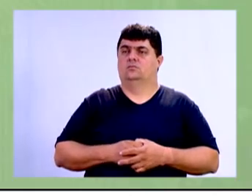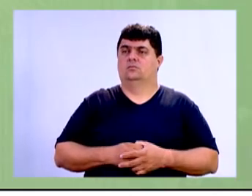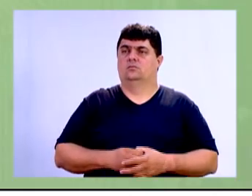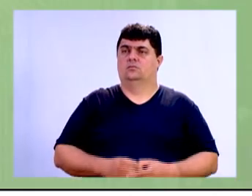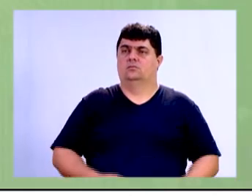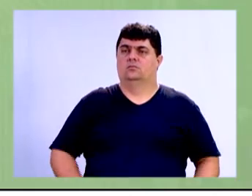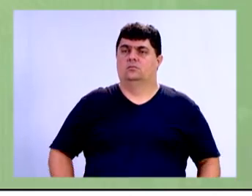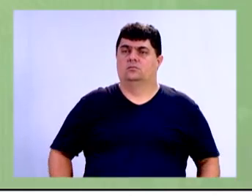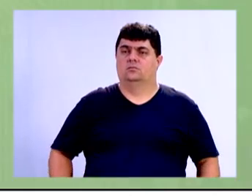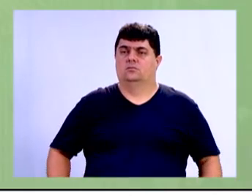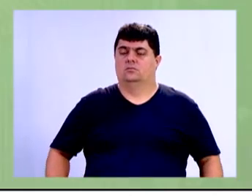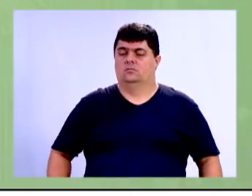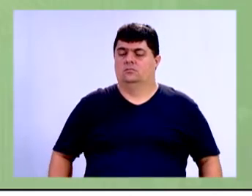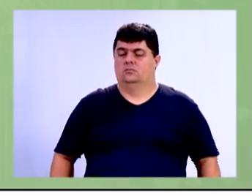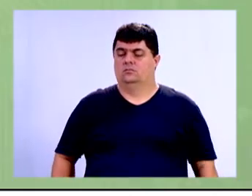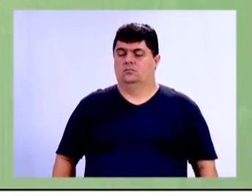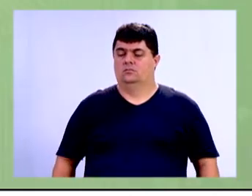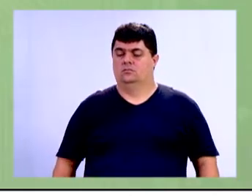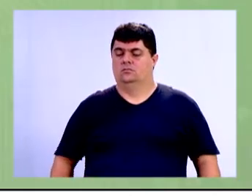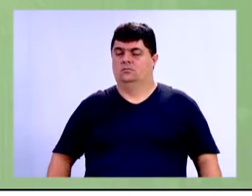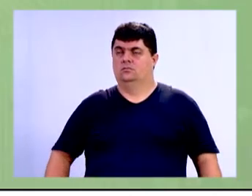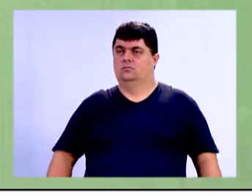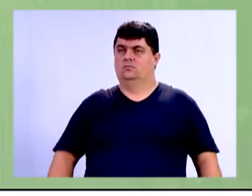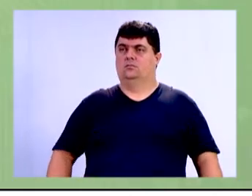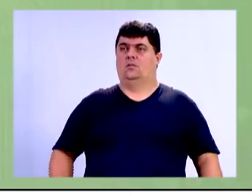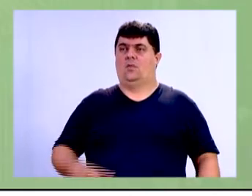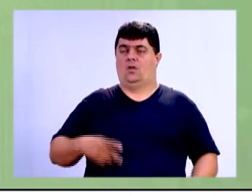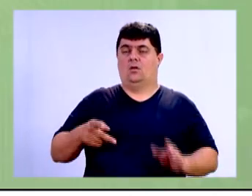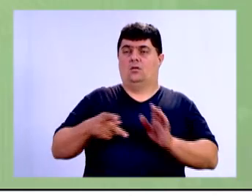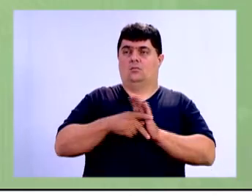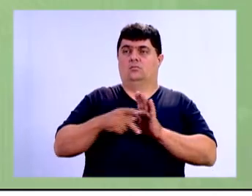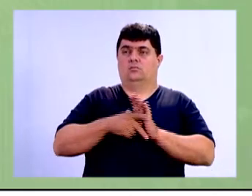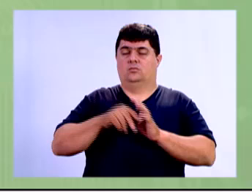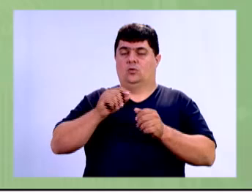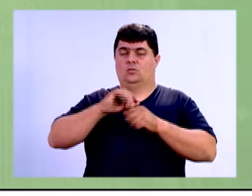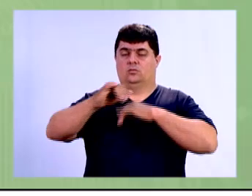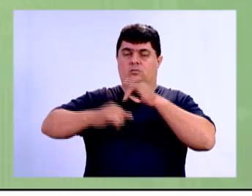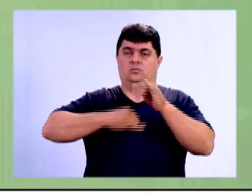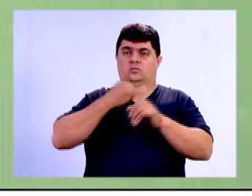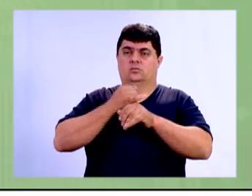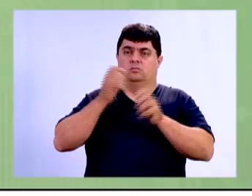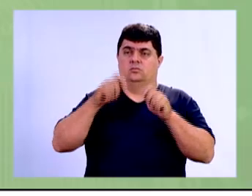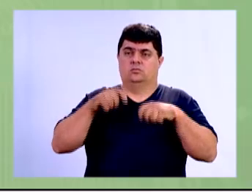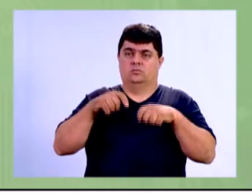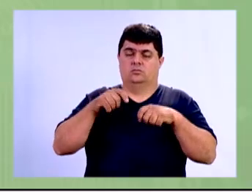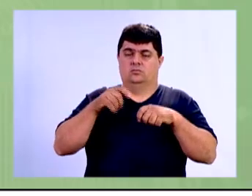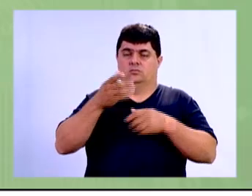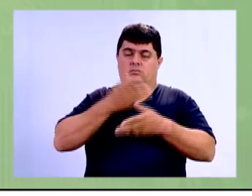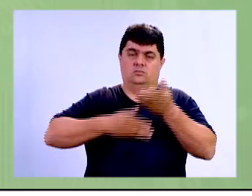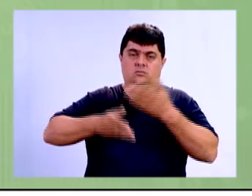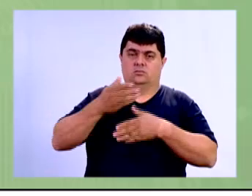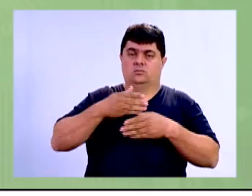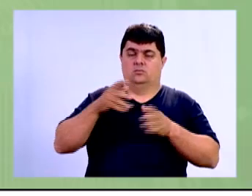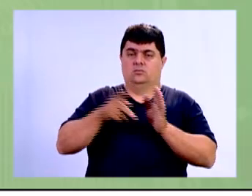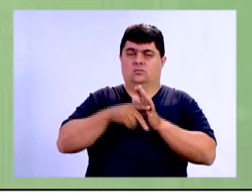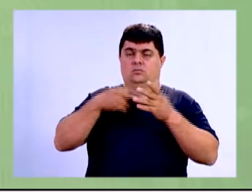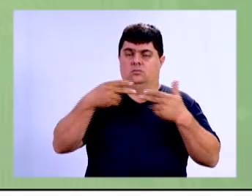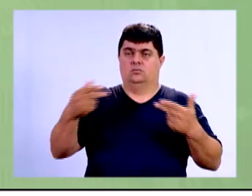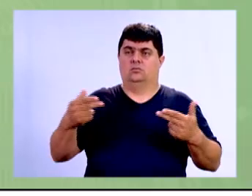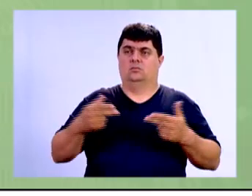Então, o iterator, só relembrando, é uma interface específica para navegar em coleções, né, de